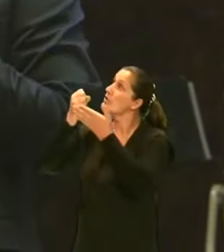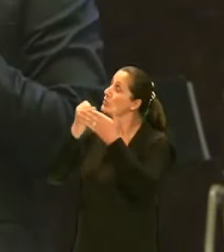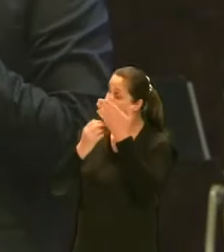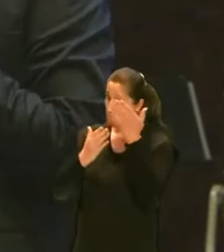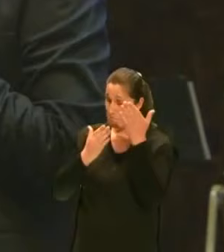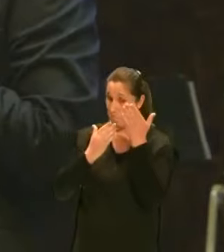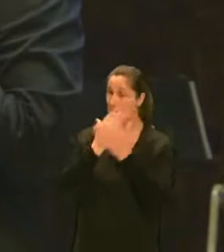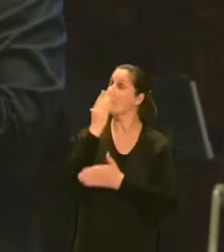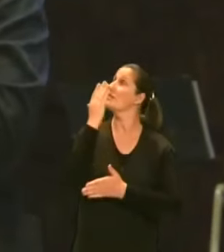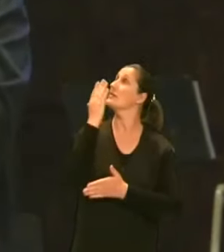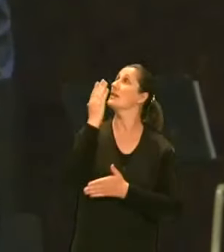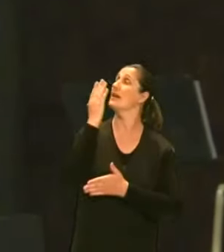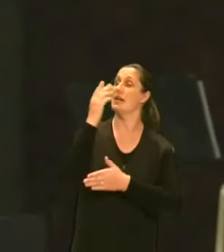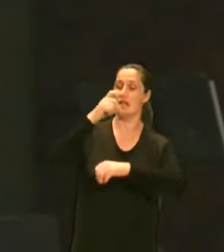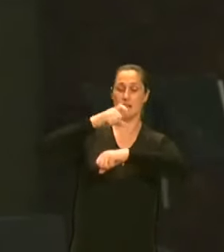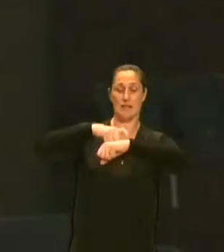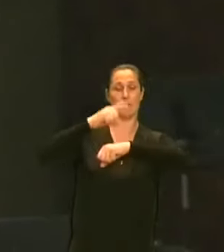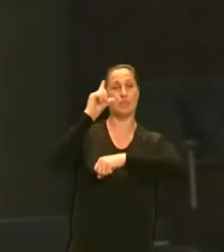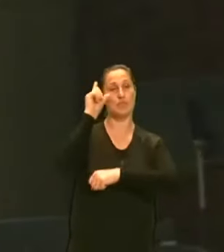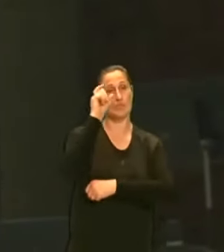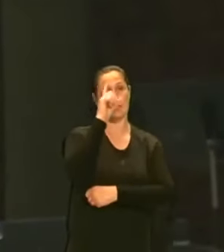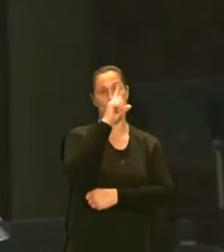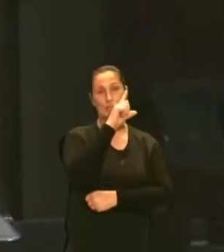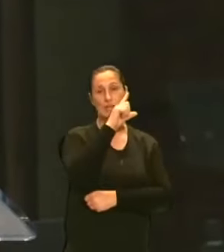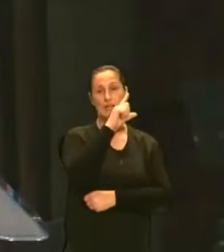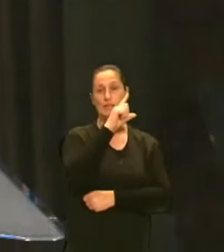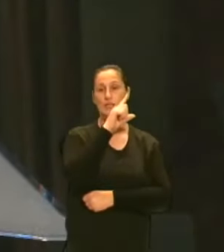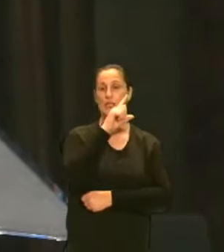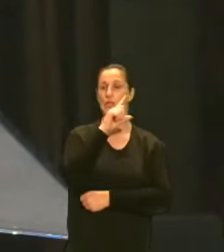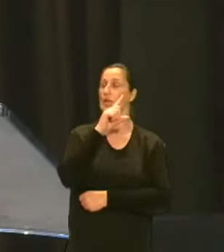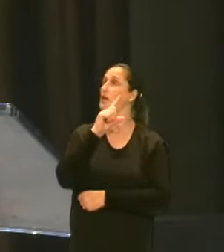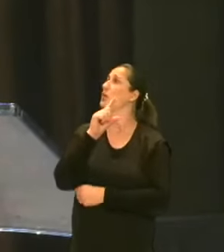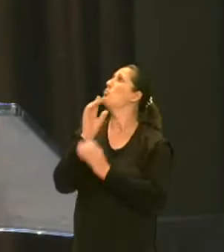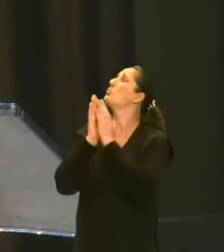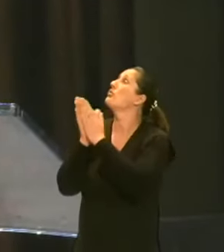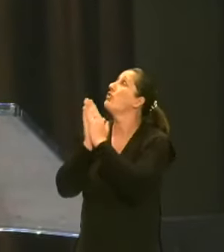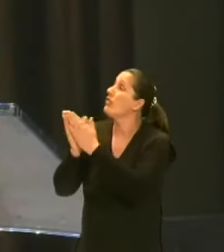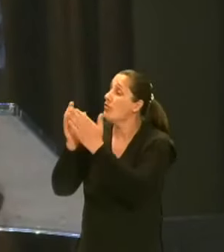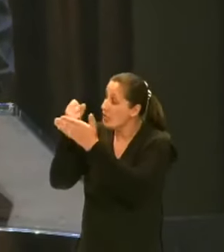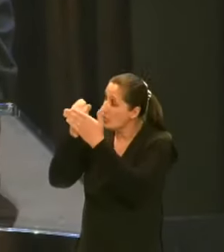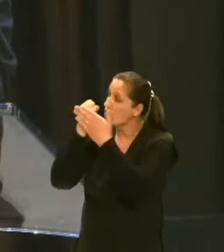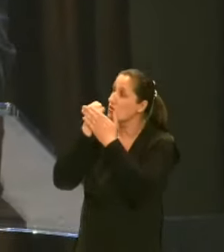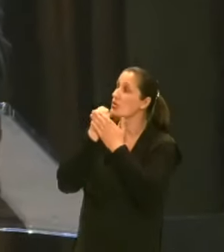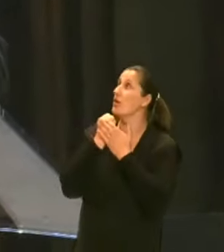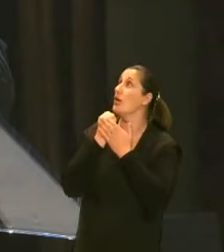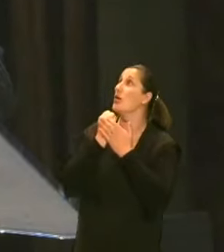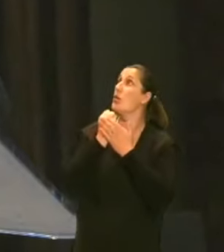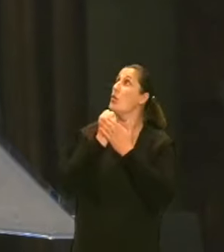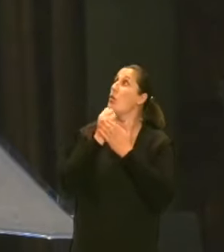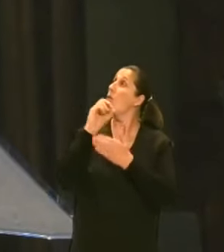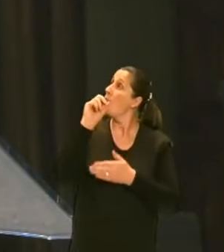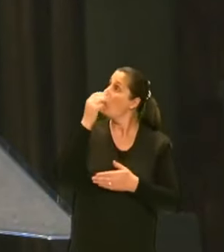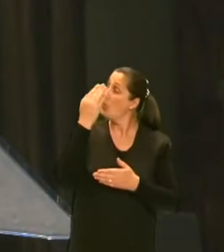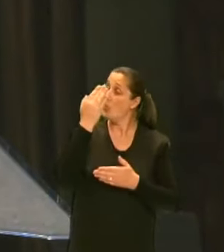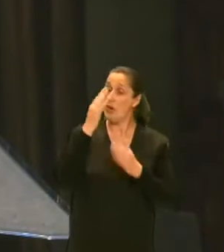por esse tempo de dificuldade, problema, ou o Senhor nos socorre, ou a igreja vai morrer.